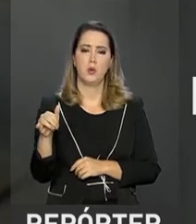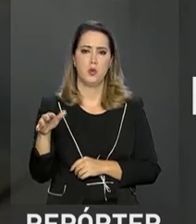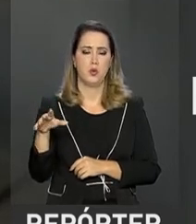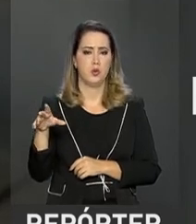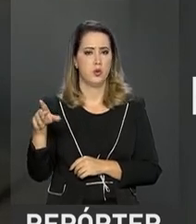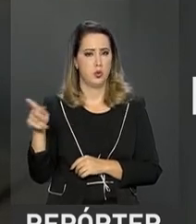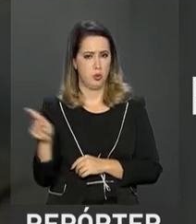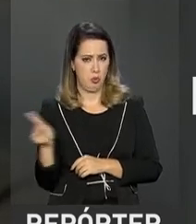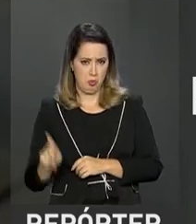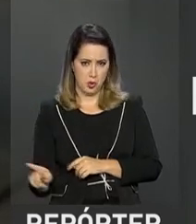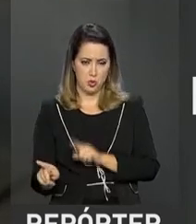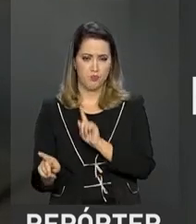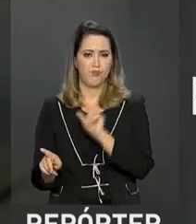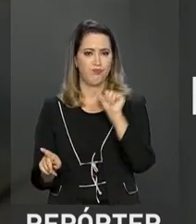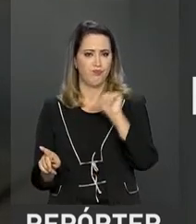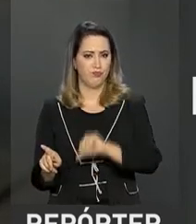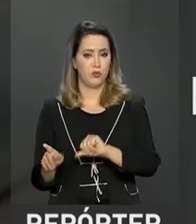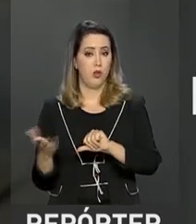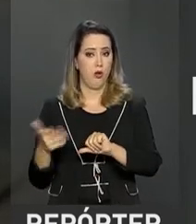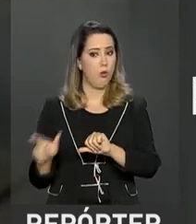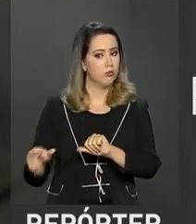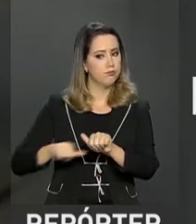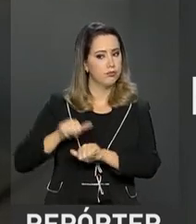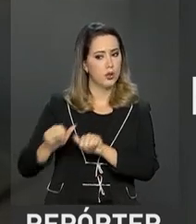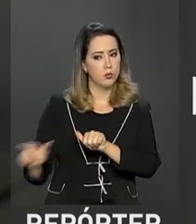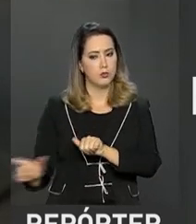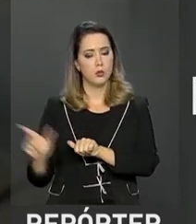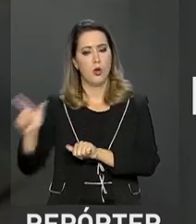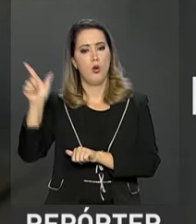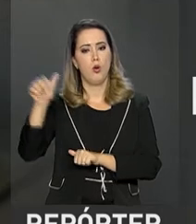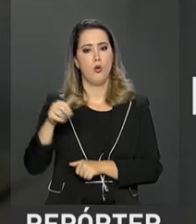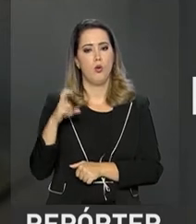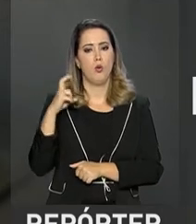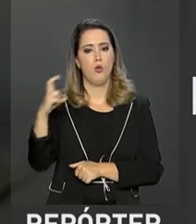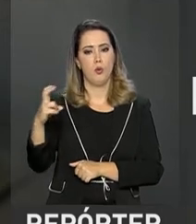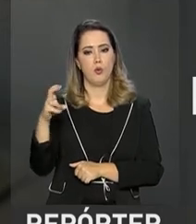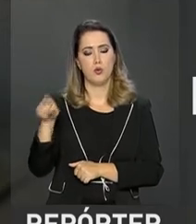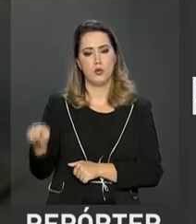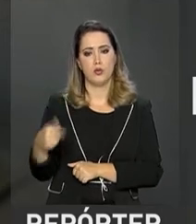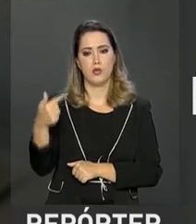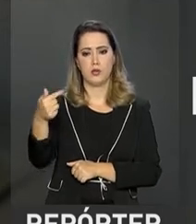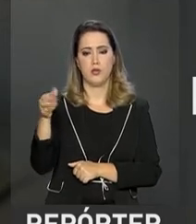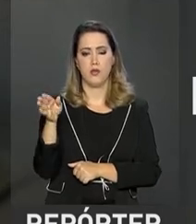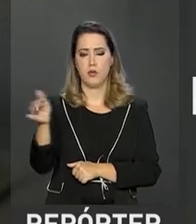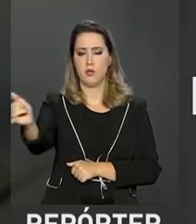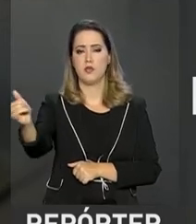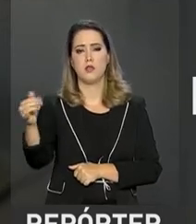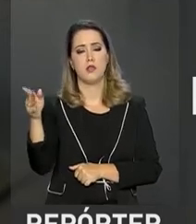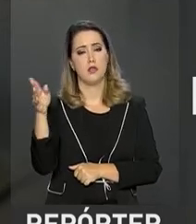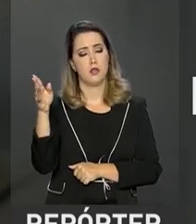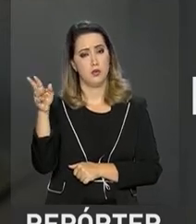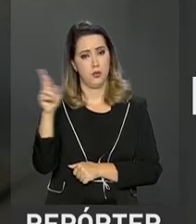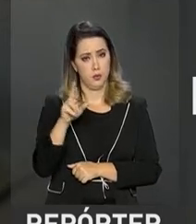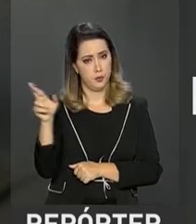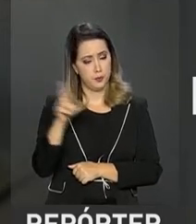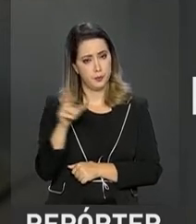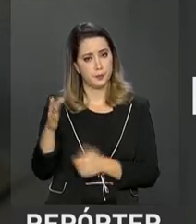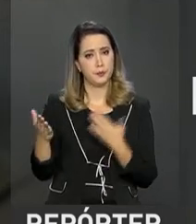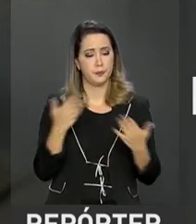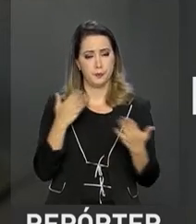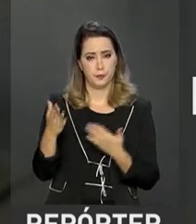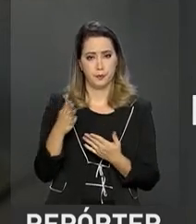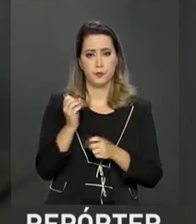meses de 2010 16 para lucro de 5 bilhões e 700 milhões de reais no mesmo período de